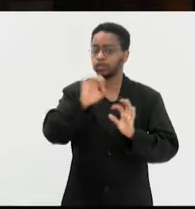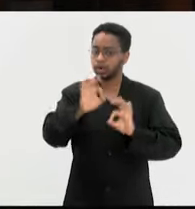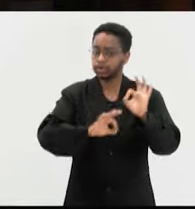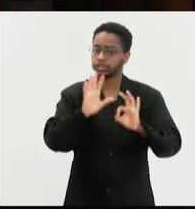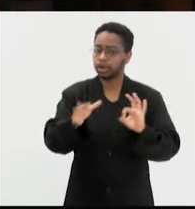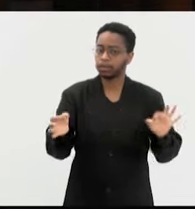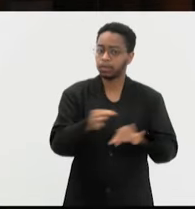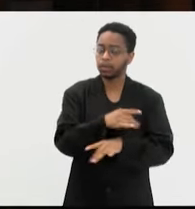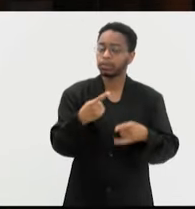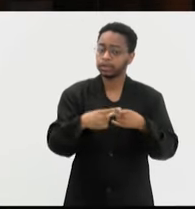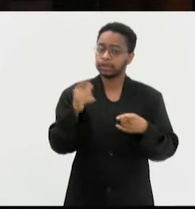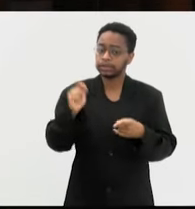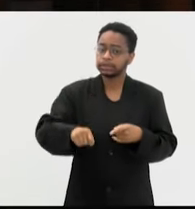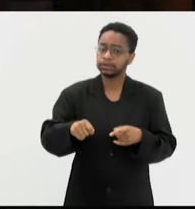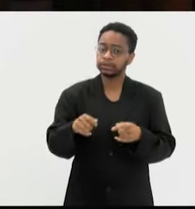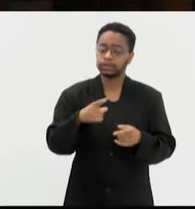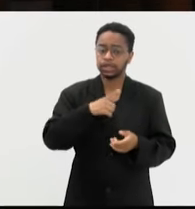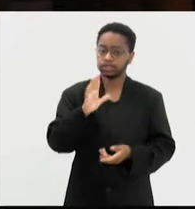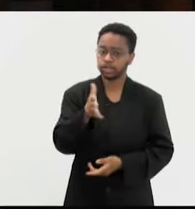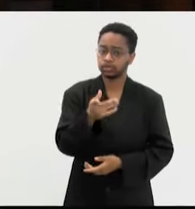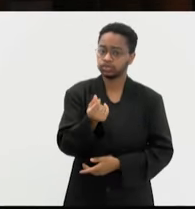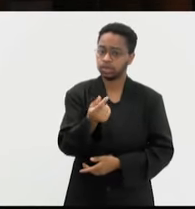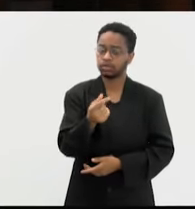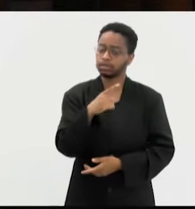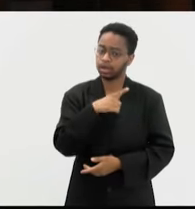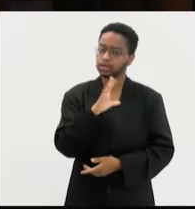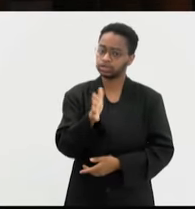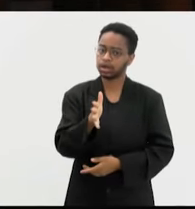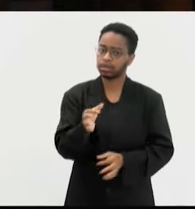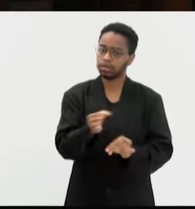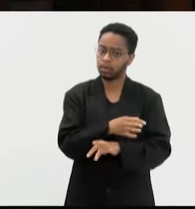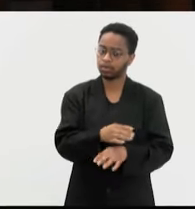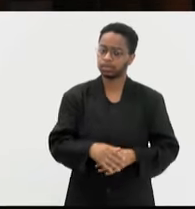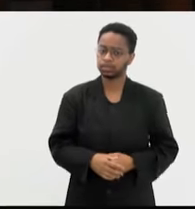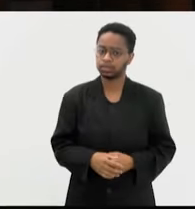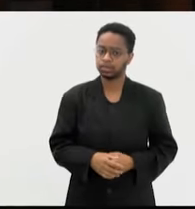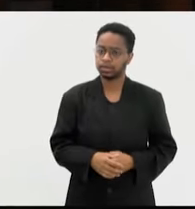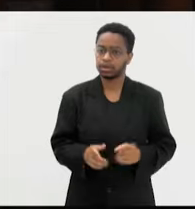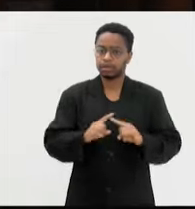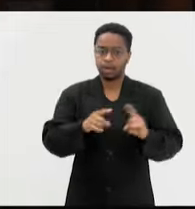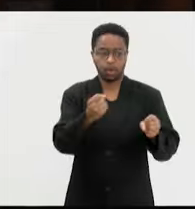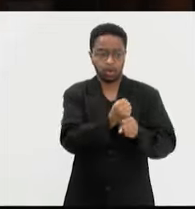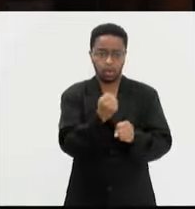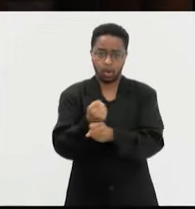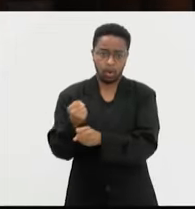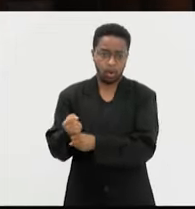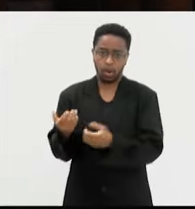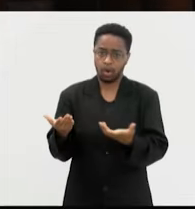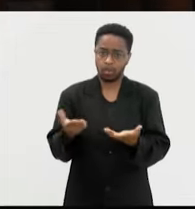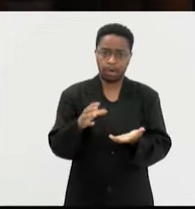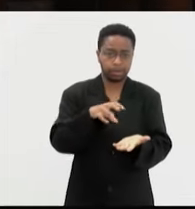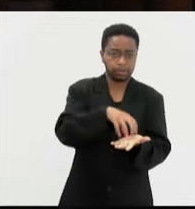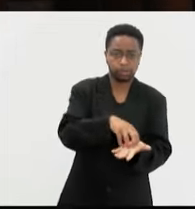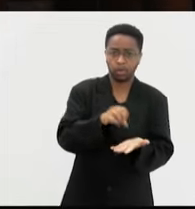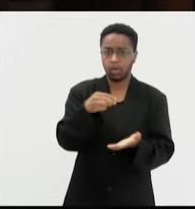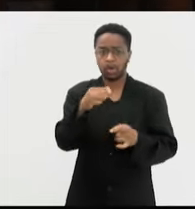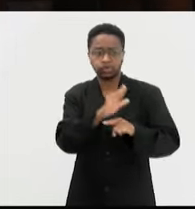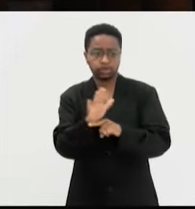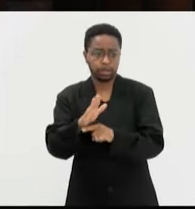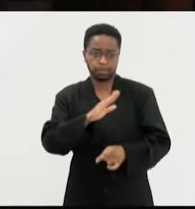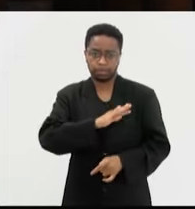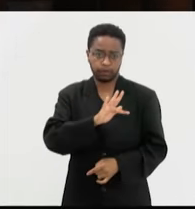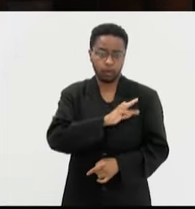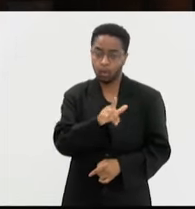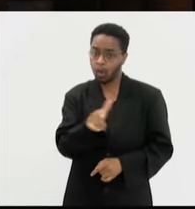essa obra porque já tem o dinheiro já tem o dinheiro agora vai construir o Batalhão de Nova Iguaçu para ajudar mais a baixada isso é